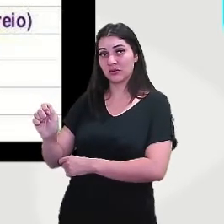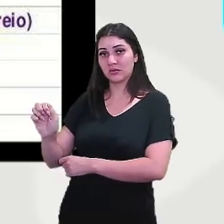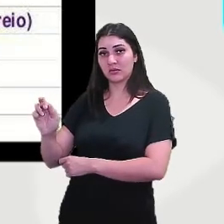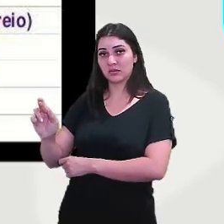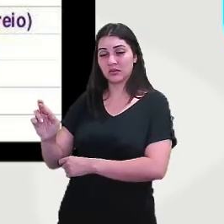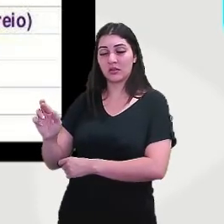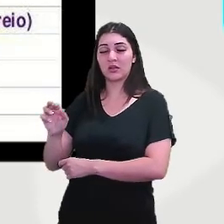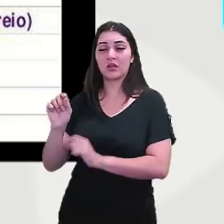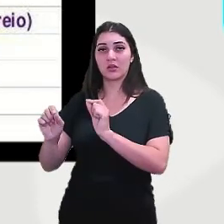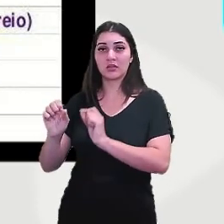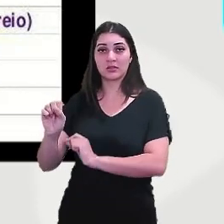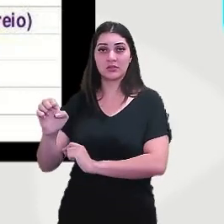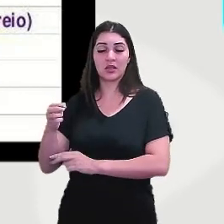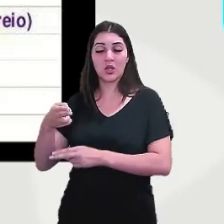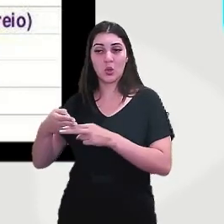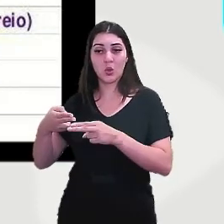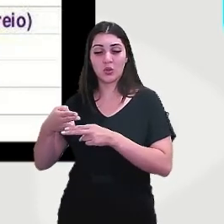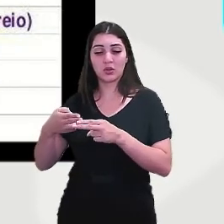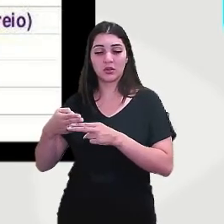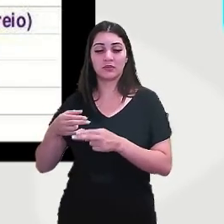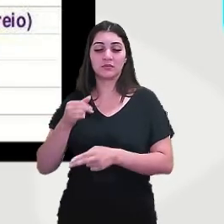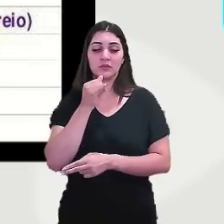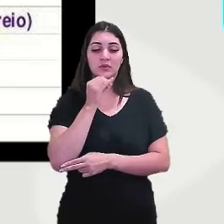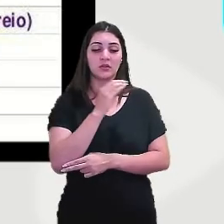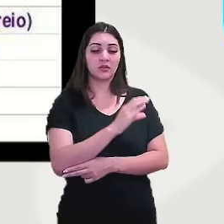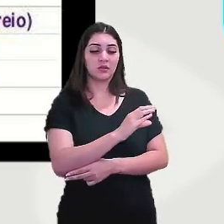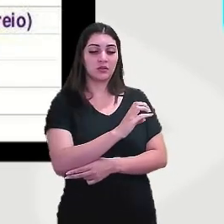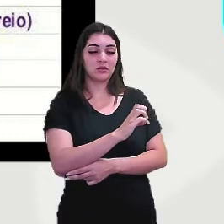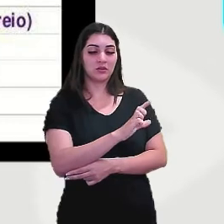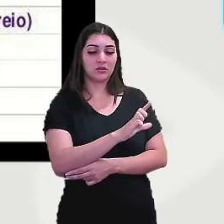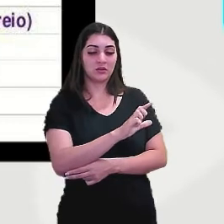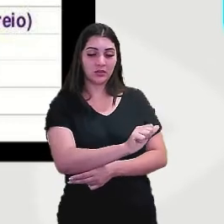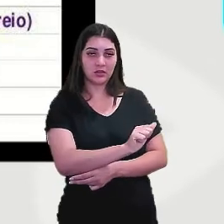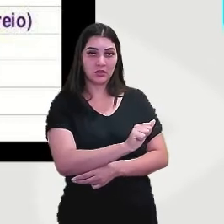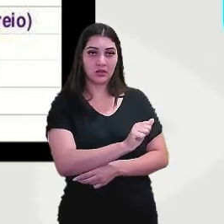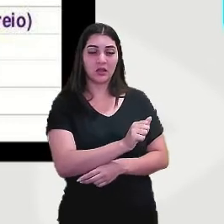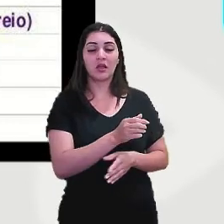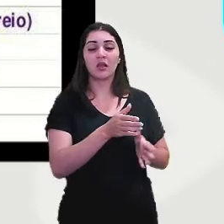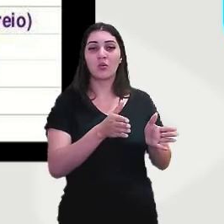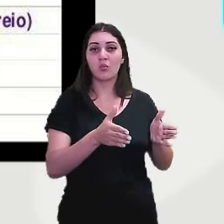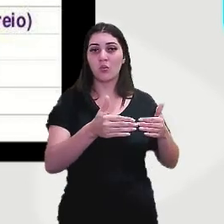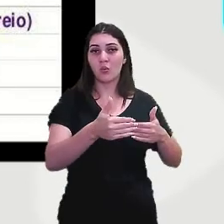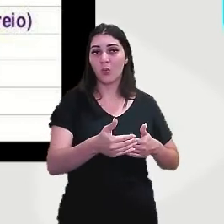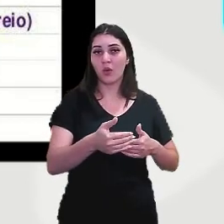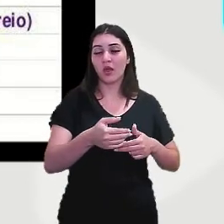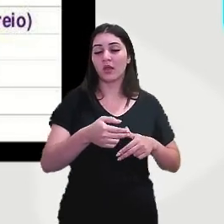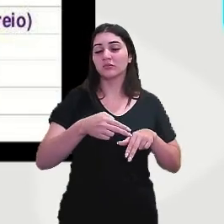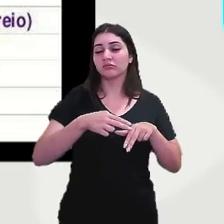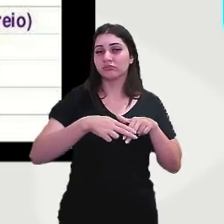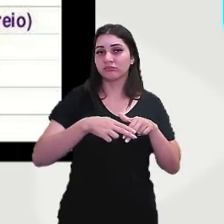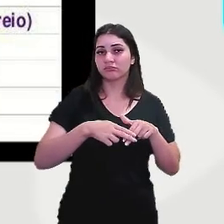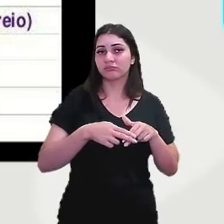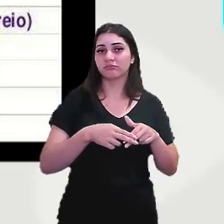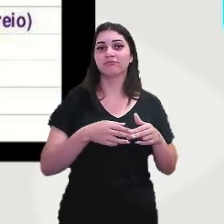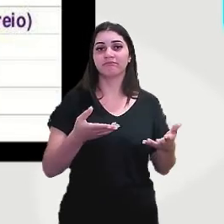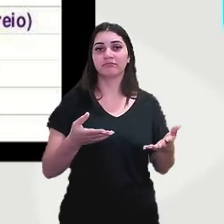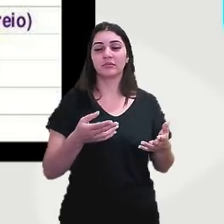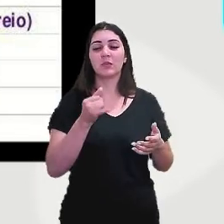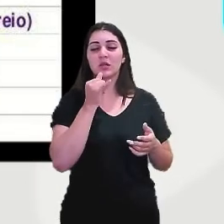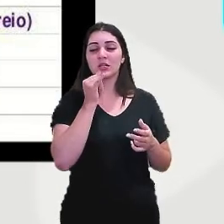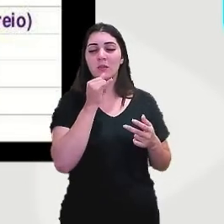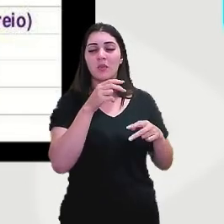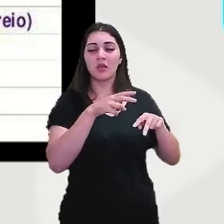tá? Cela com C é um quarto pequeno. Por exemplo, na cadeia, a cela,